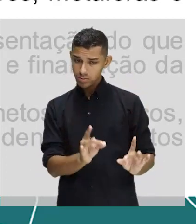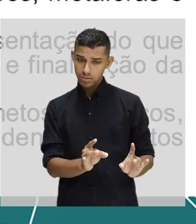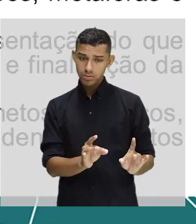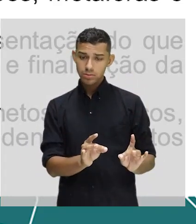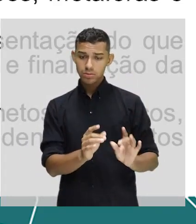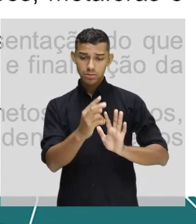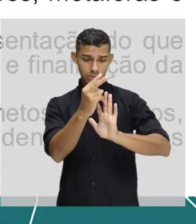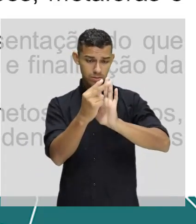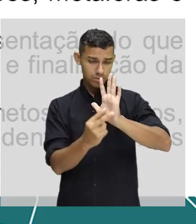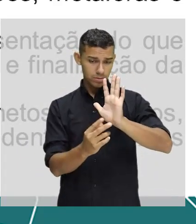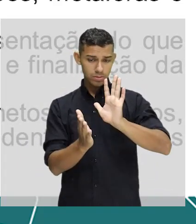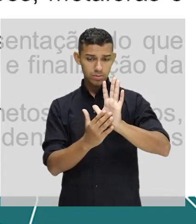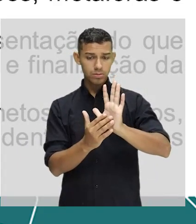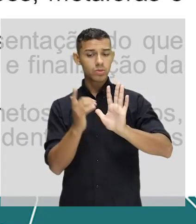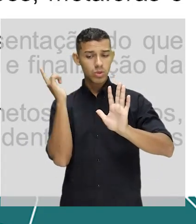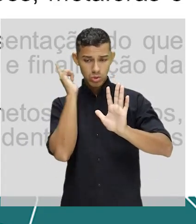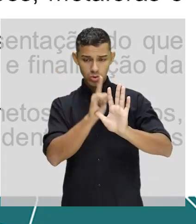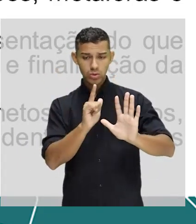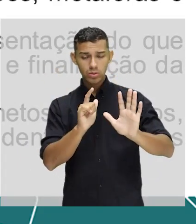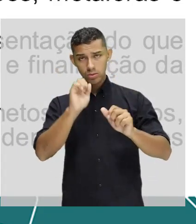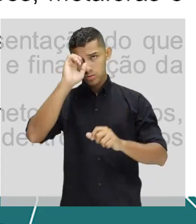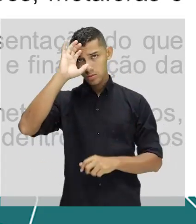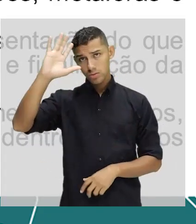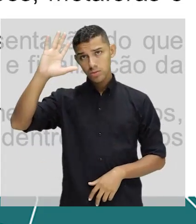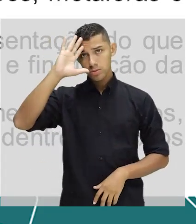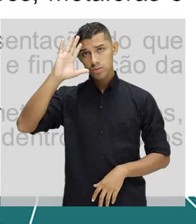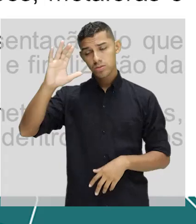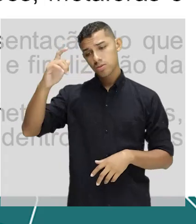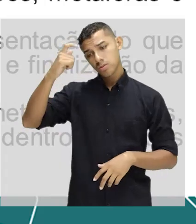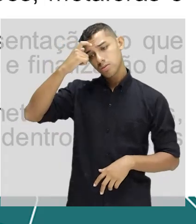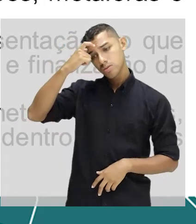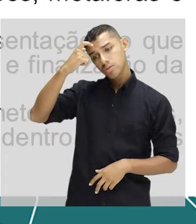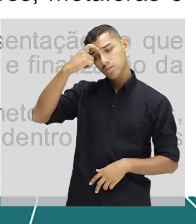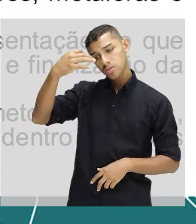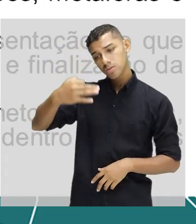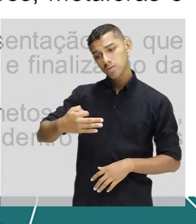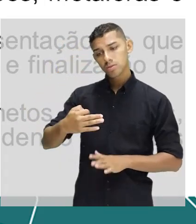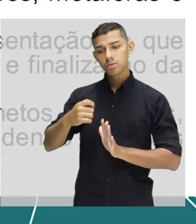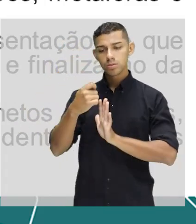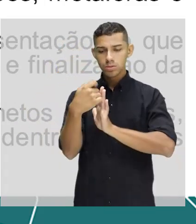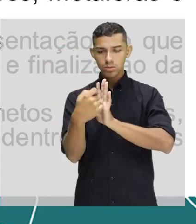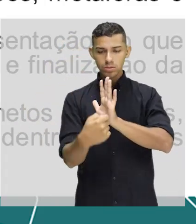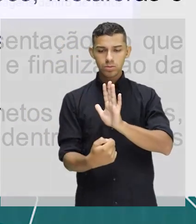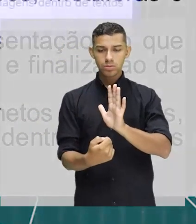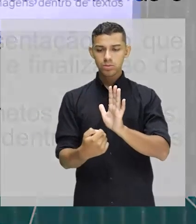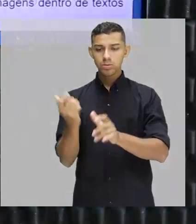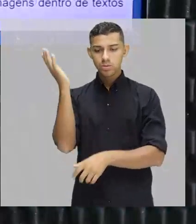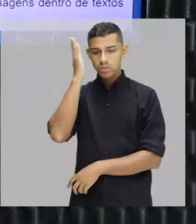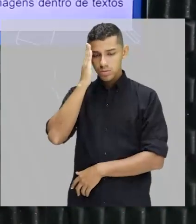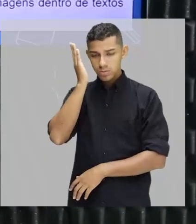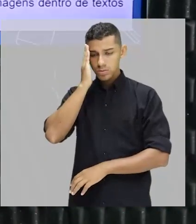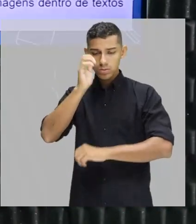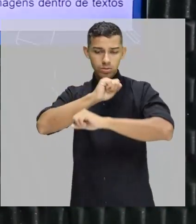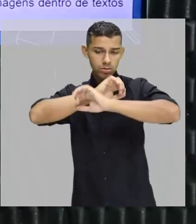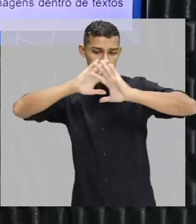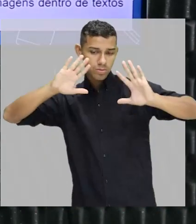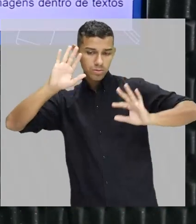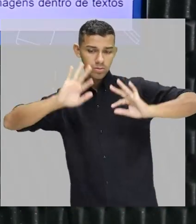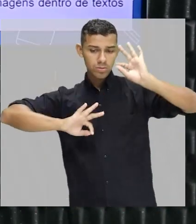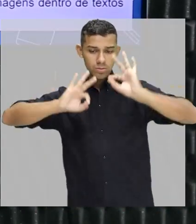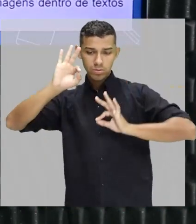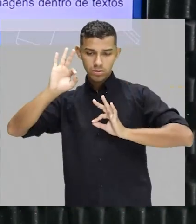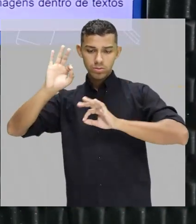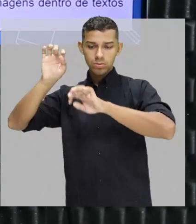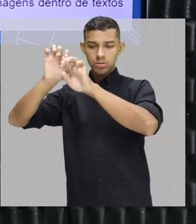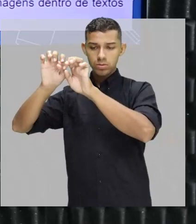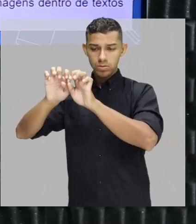forma que o leitor consiga criar uma imagem mental do que é descrito. Para uma melhor compreensão e estruturação